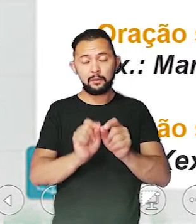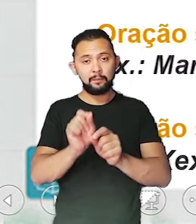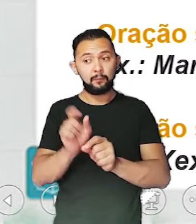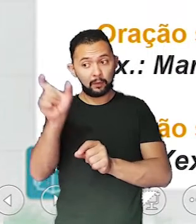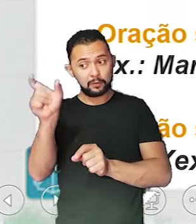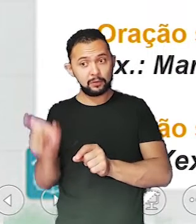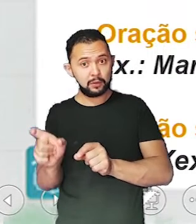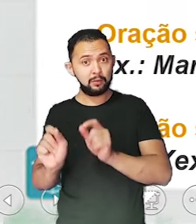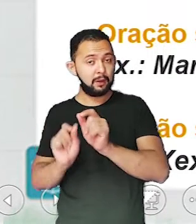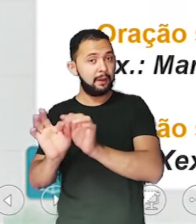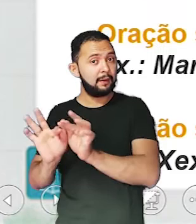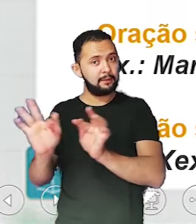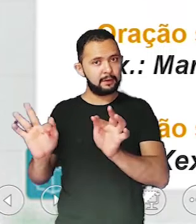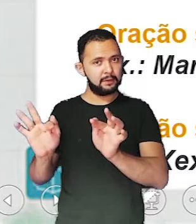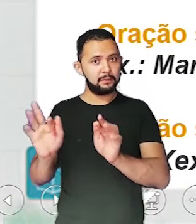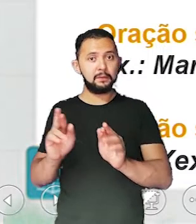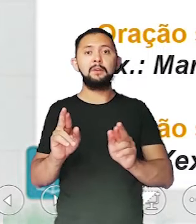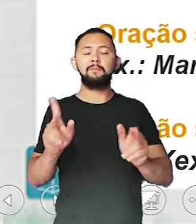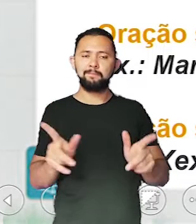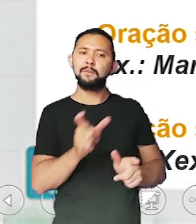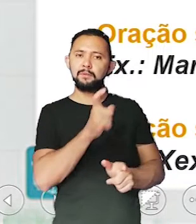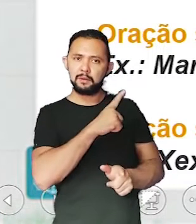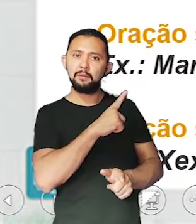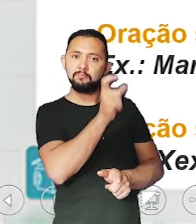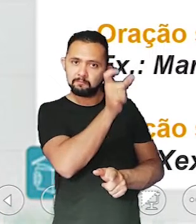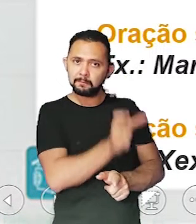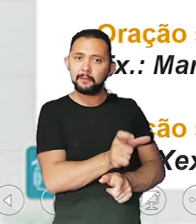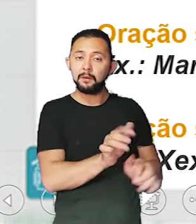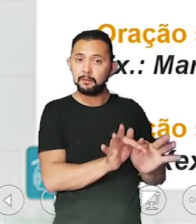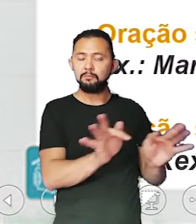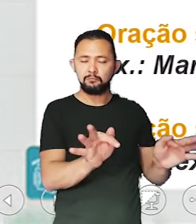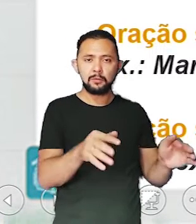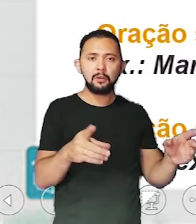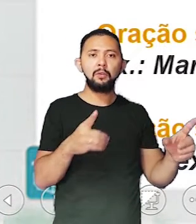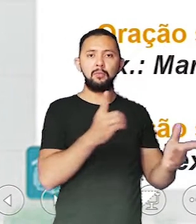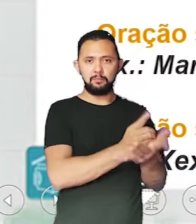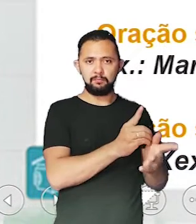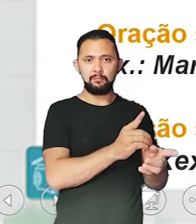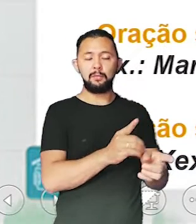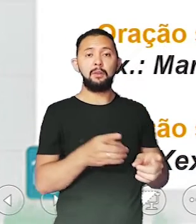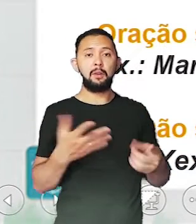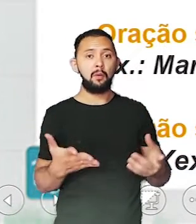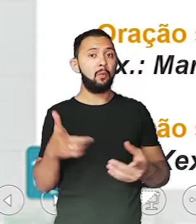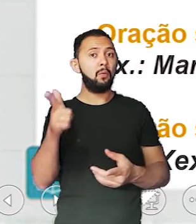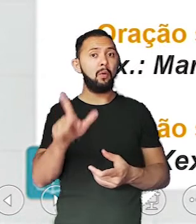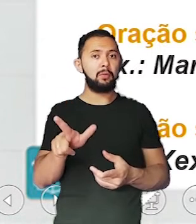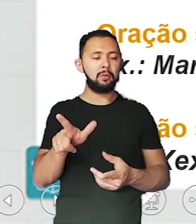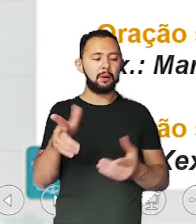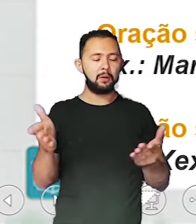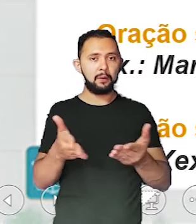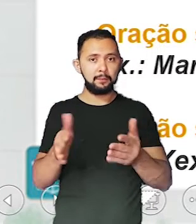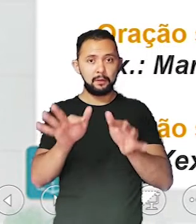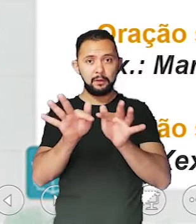a oração, né? Diferente daqui, eu já tenho o sujeito. Objetiva indireta, qual é a diferença? Vamos ler a